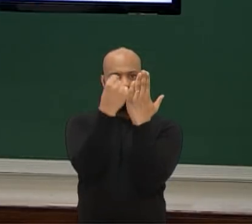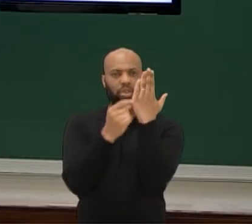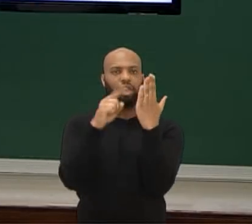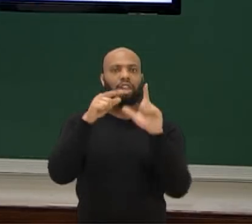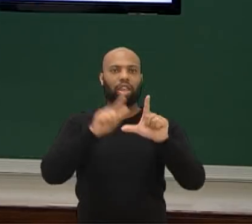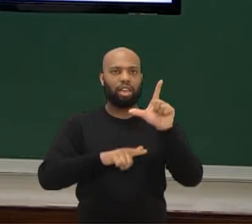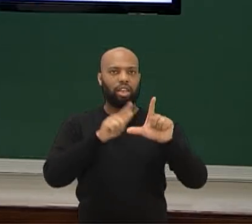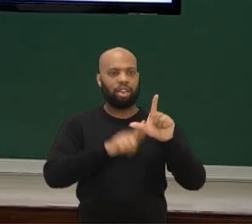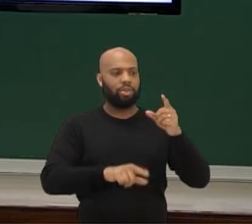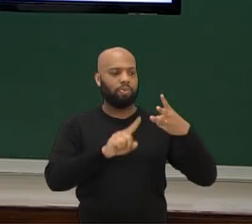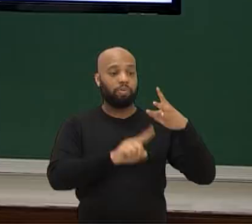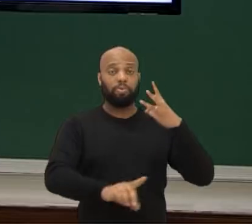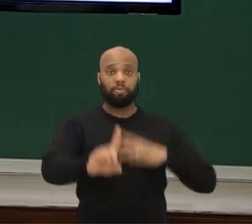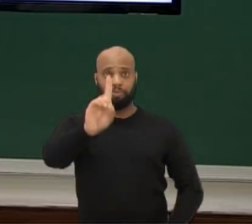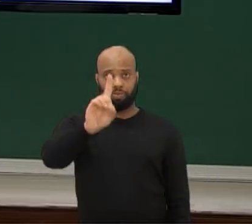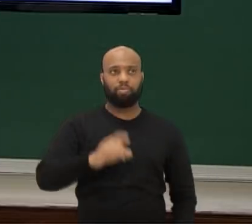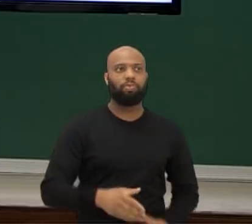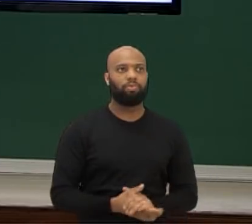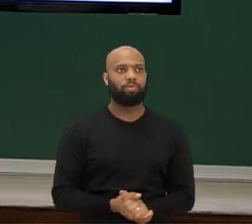D.